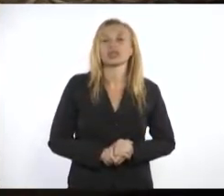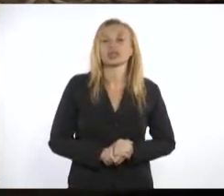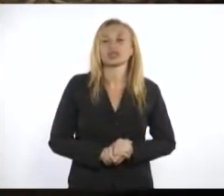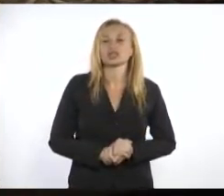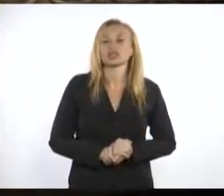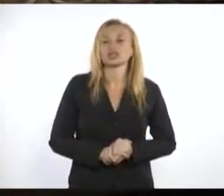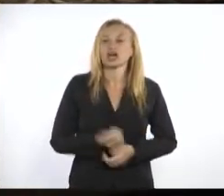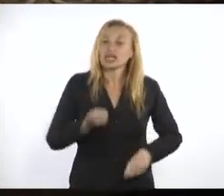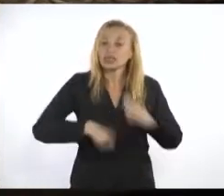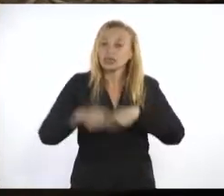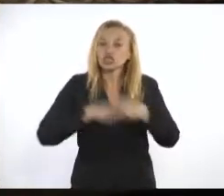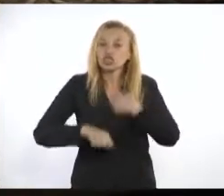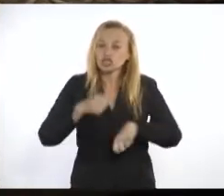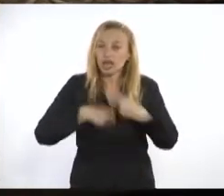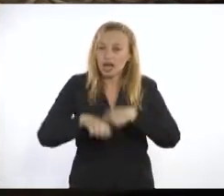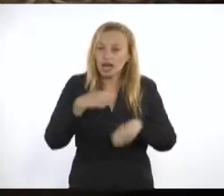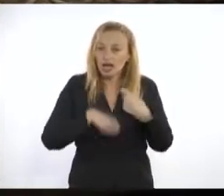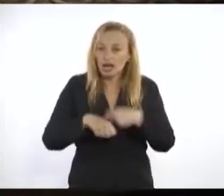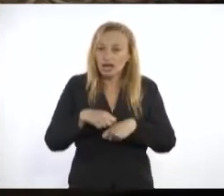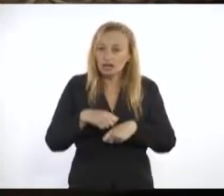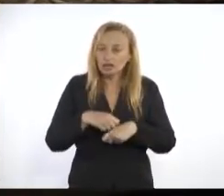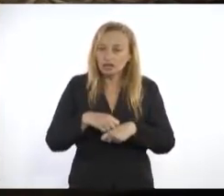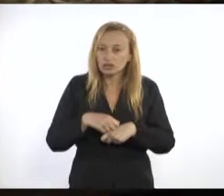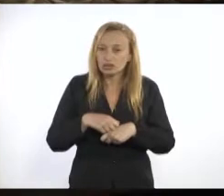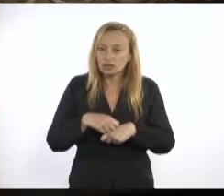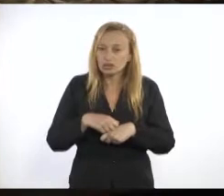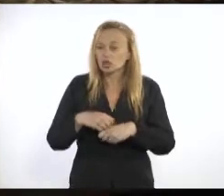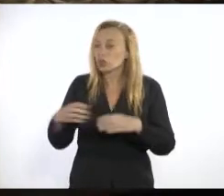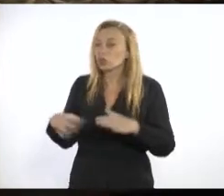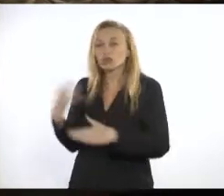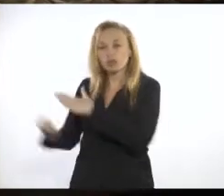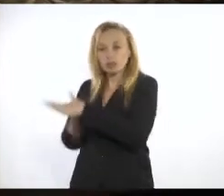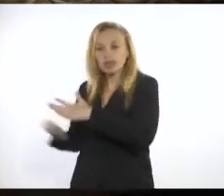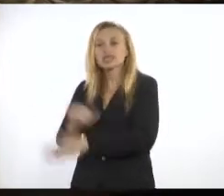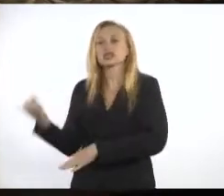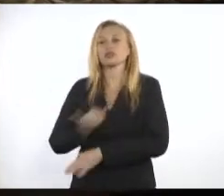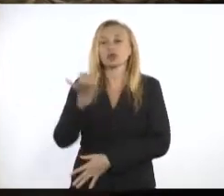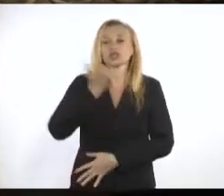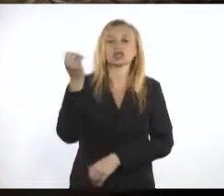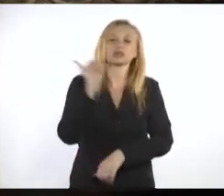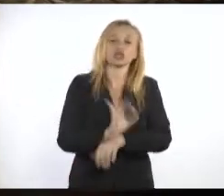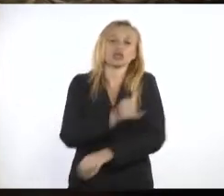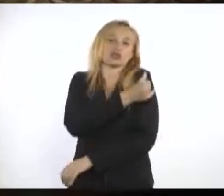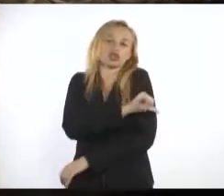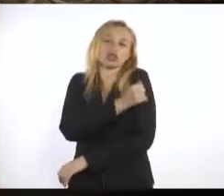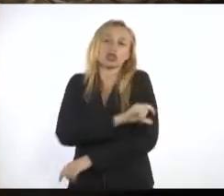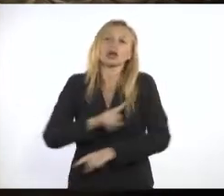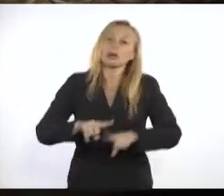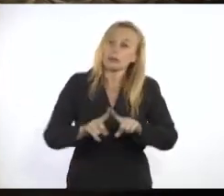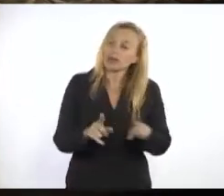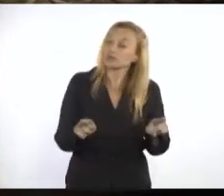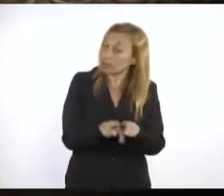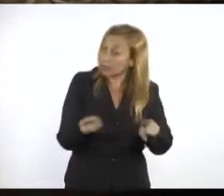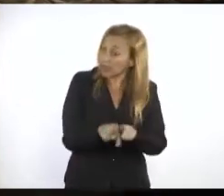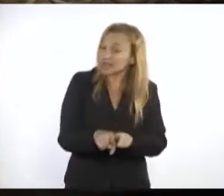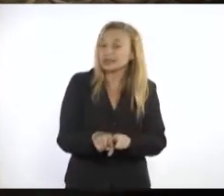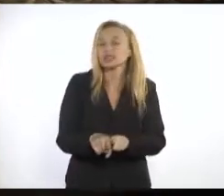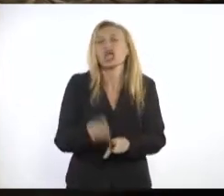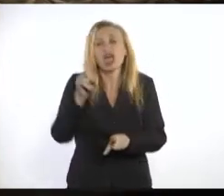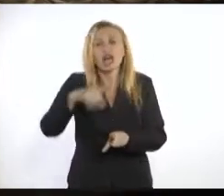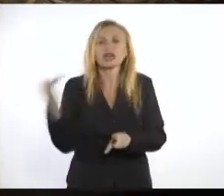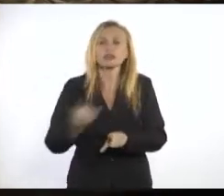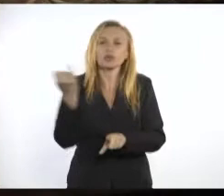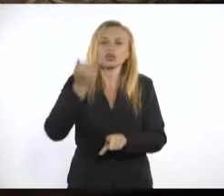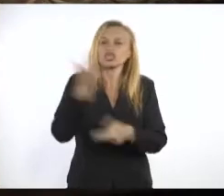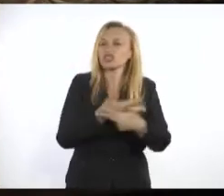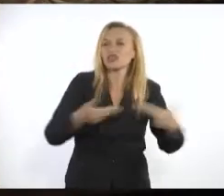SEDAI, uma corporação tão importante para o estado do Rio de Janeiro. Mas, para além disso, é importante que